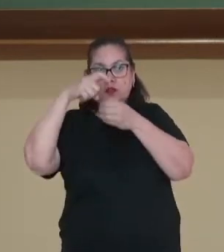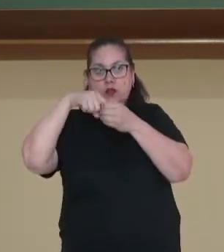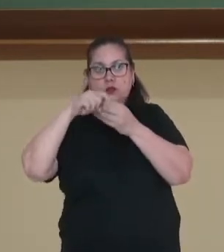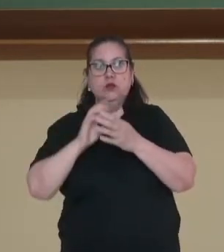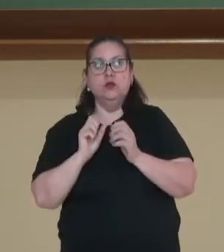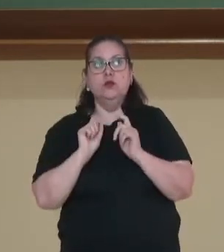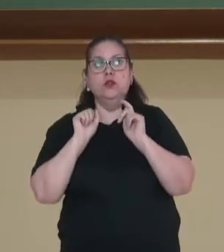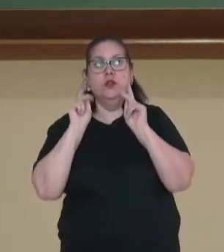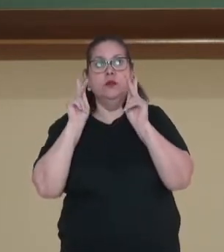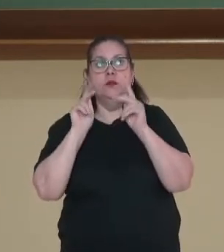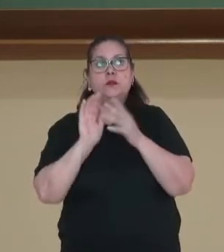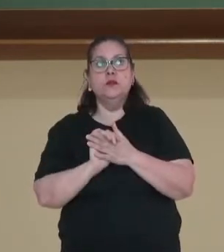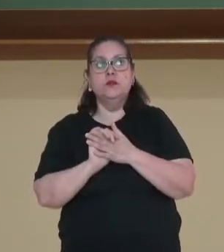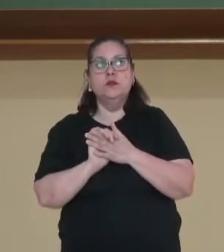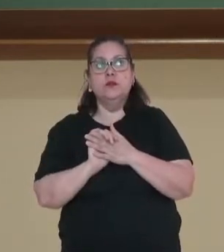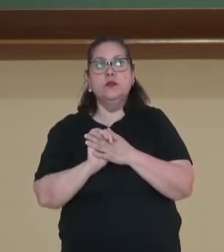ok?